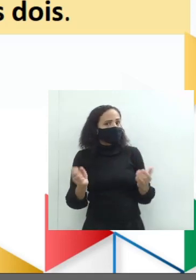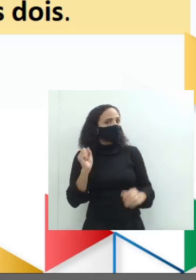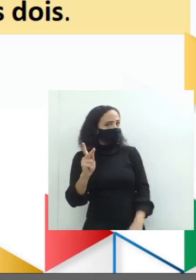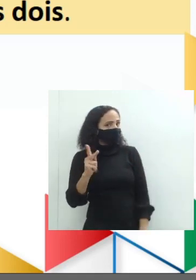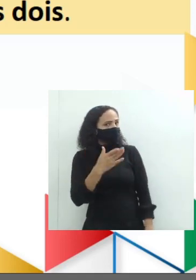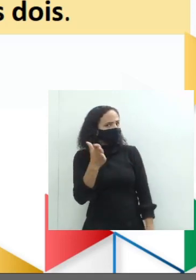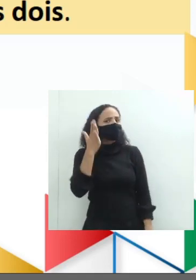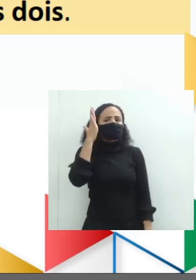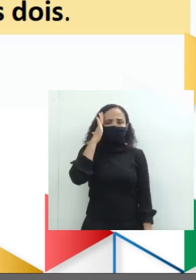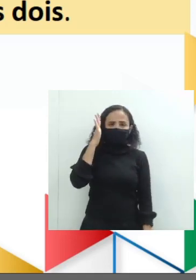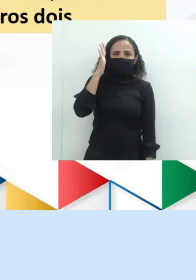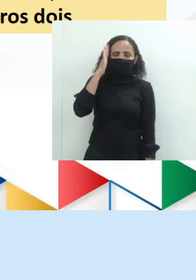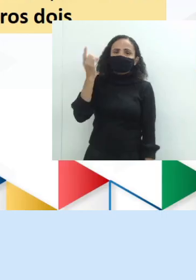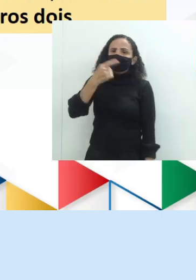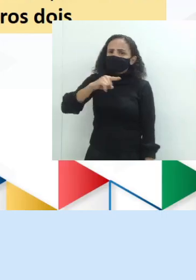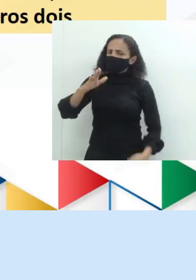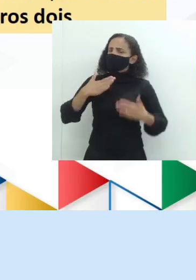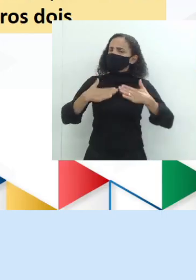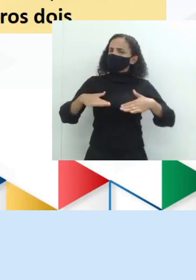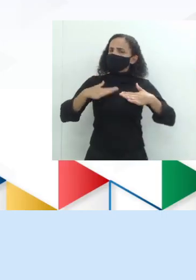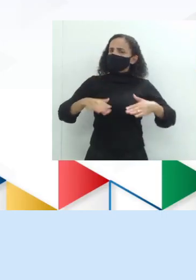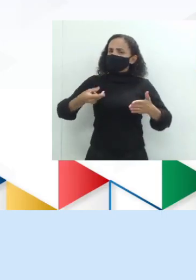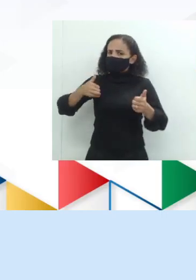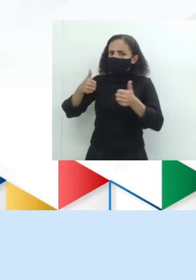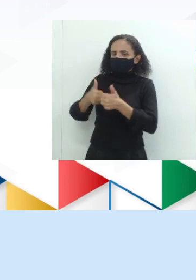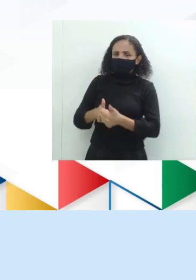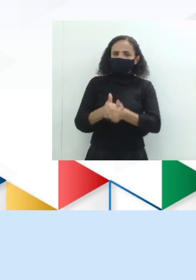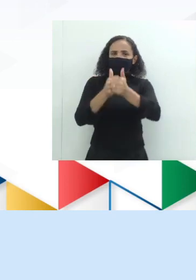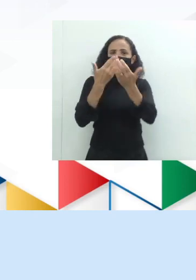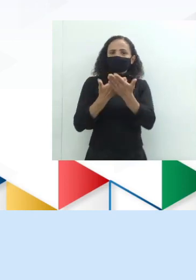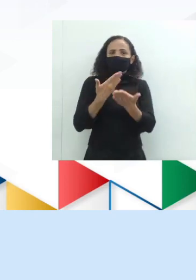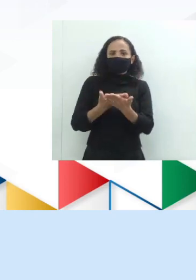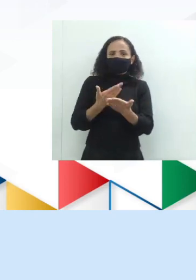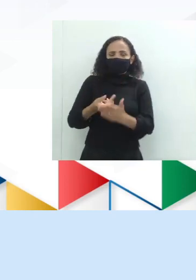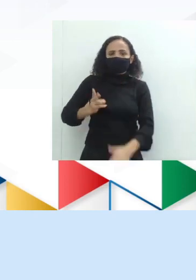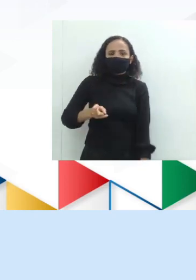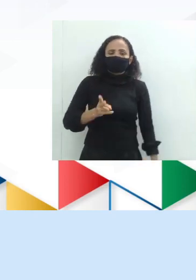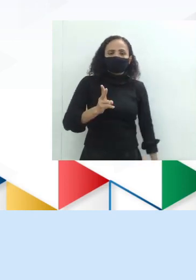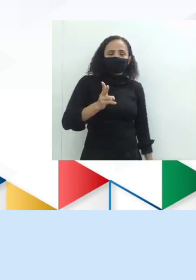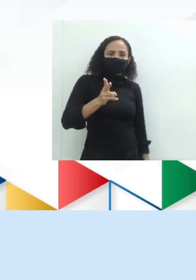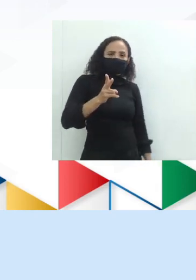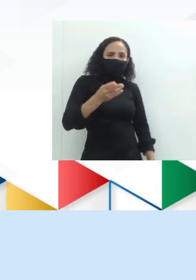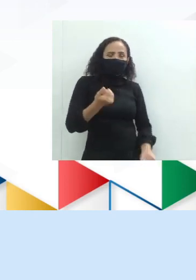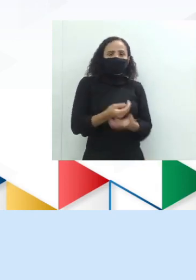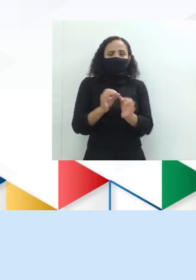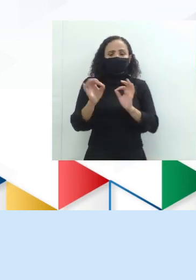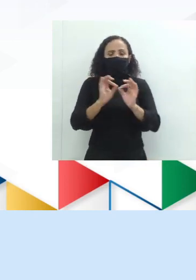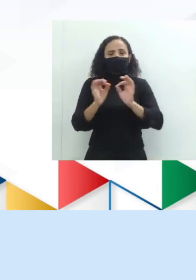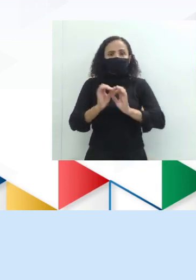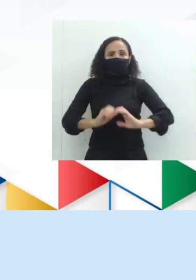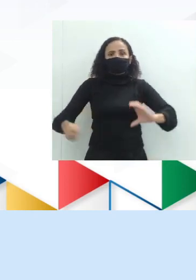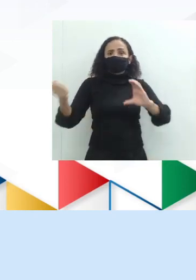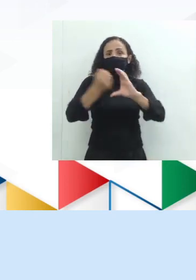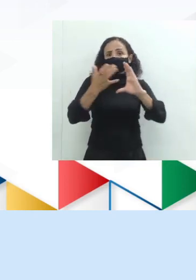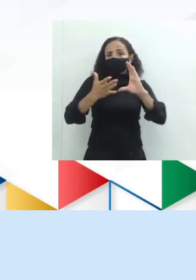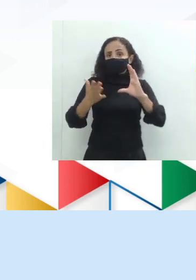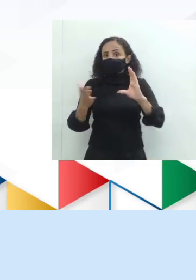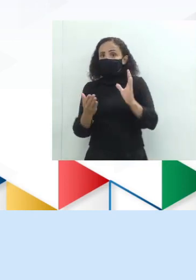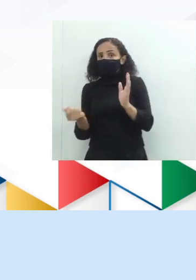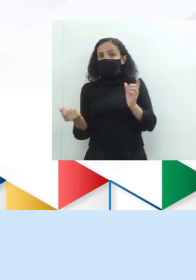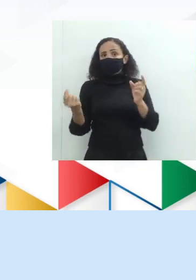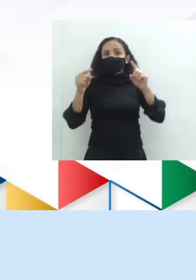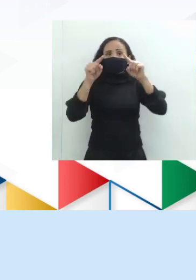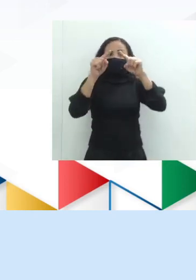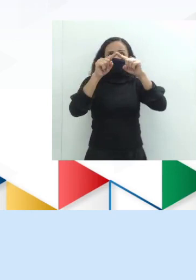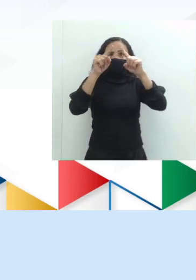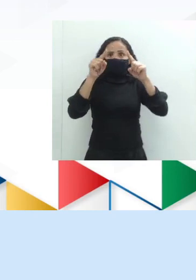Ok? Deu para entender? Tá tranquilo? Então segue comigo agora para a gente fazer a característica, a gente descobrir as